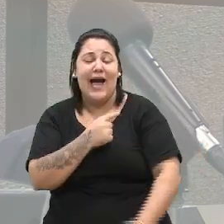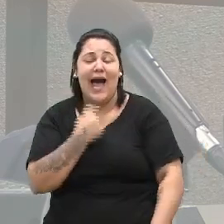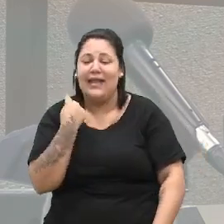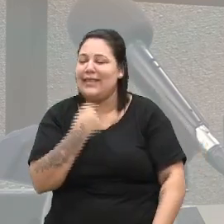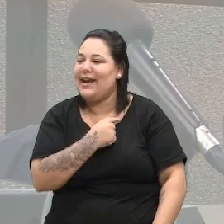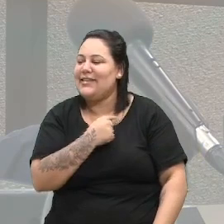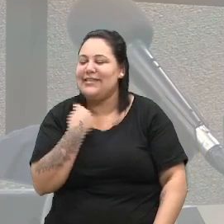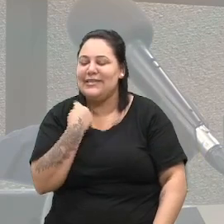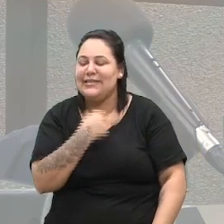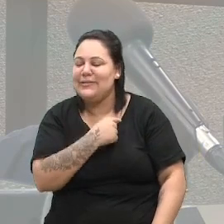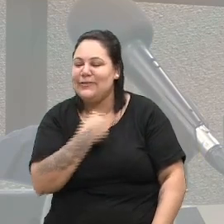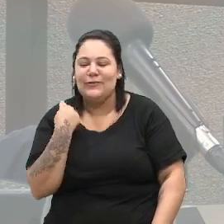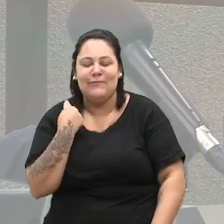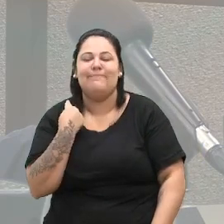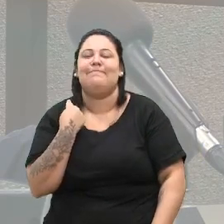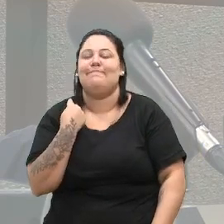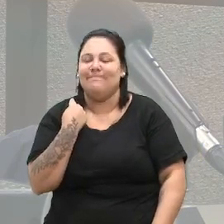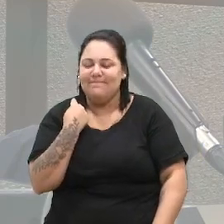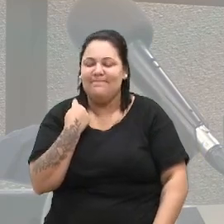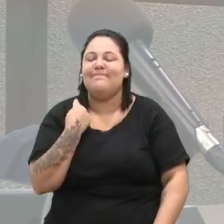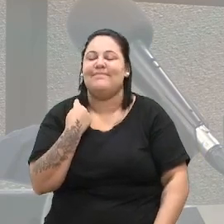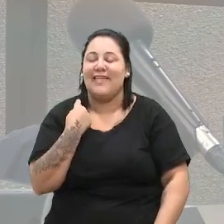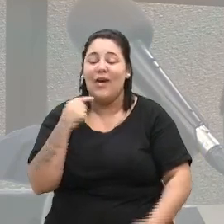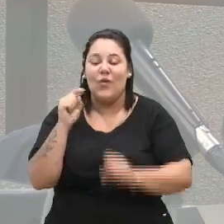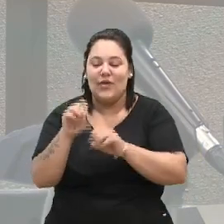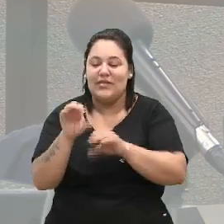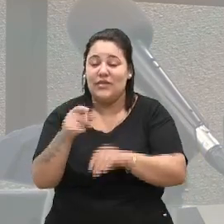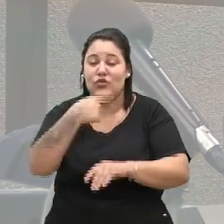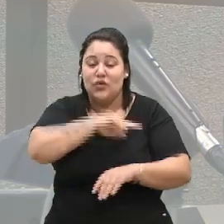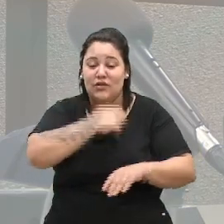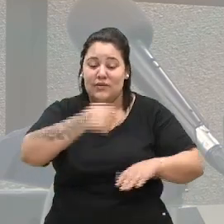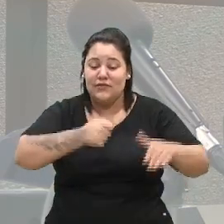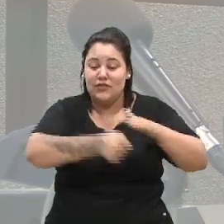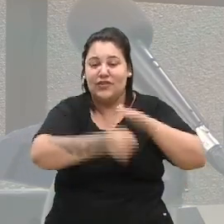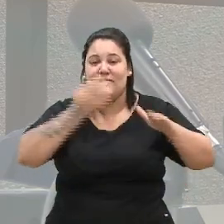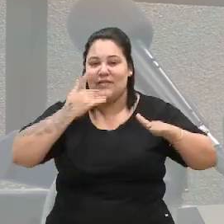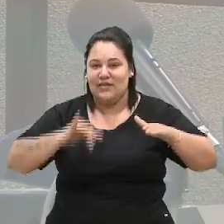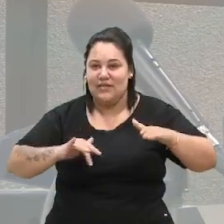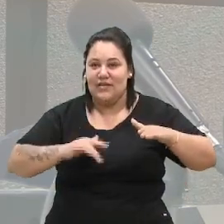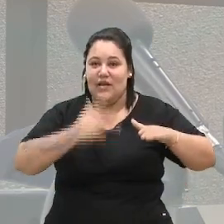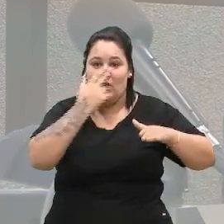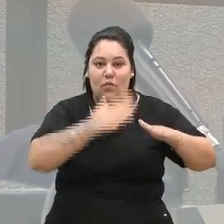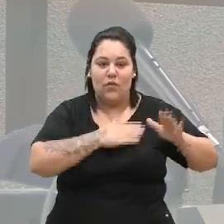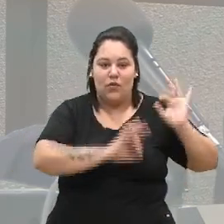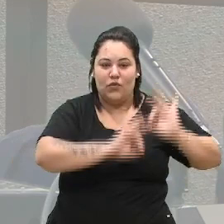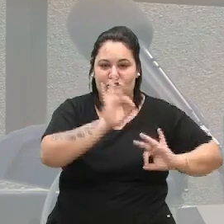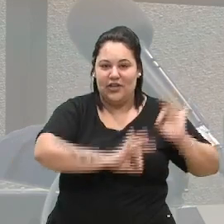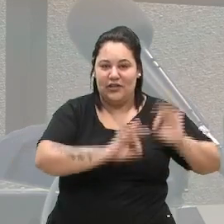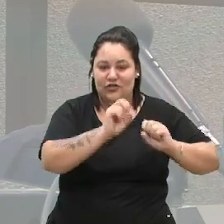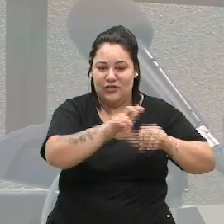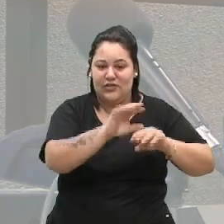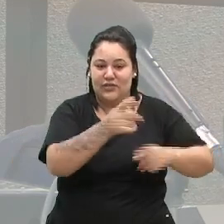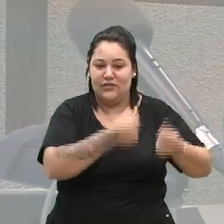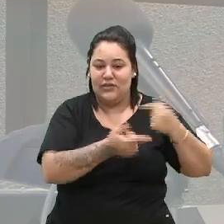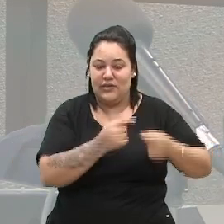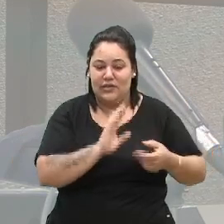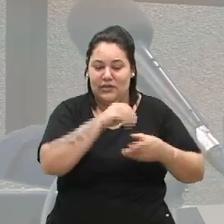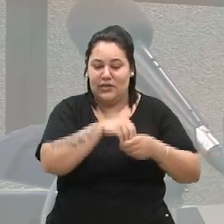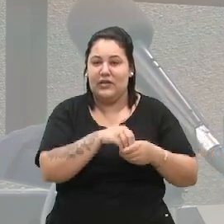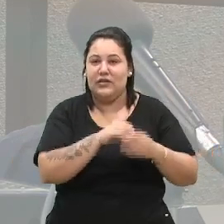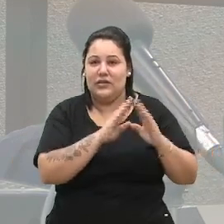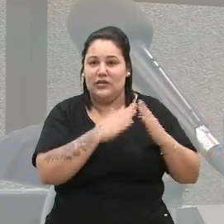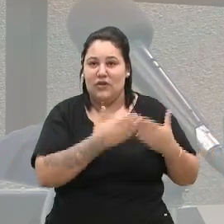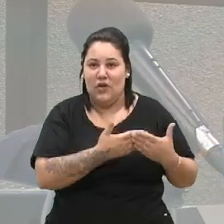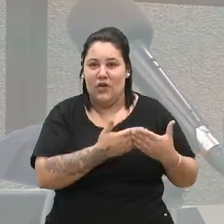crianças. E essas crianças, assim como foi meu projeto de educação financeira nas escolas, eu acho que o senhor usou uma expressão que